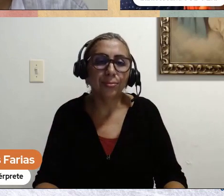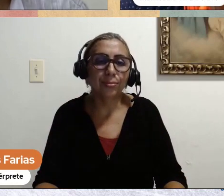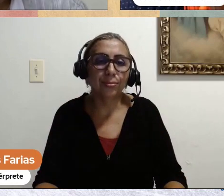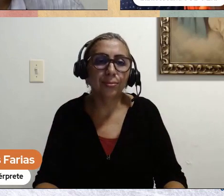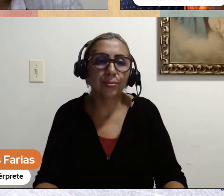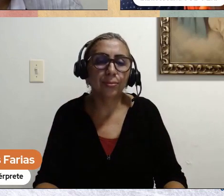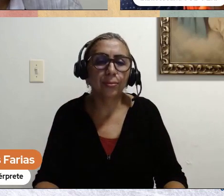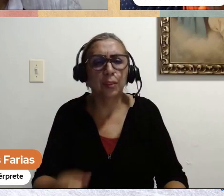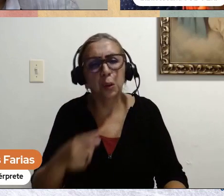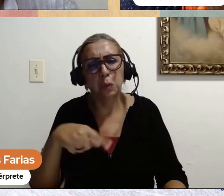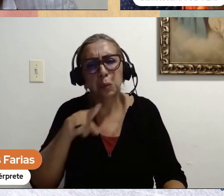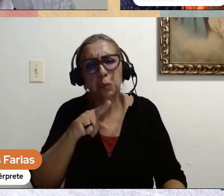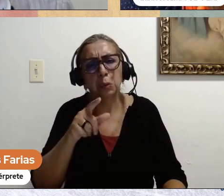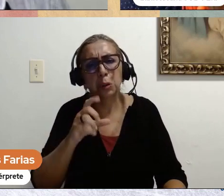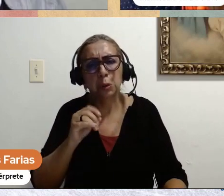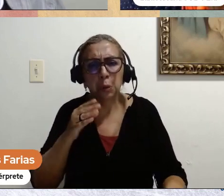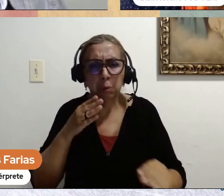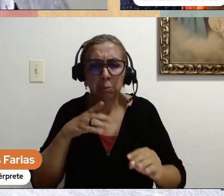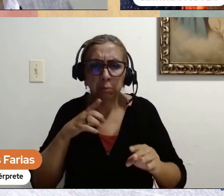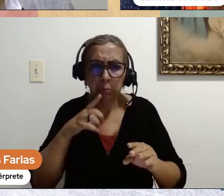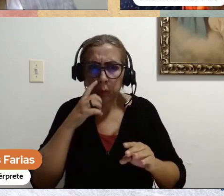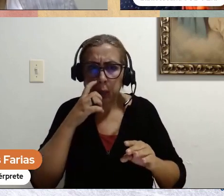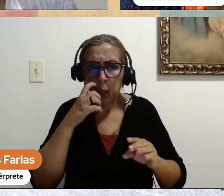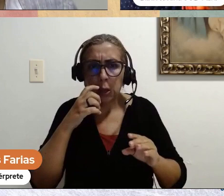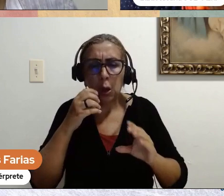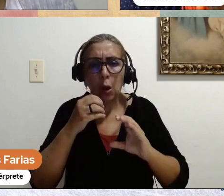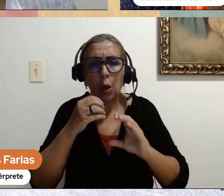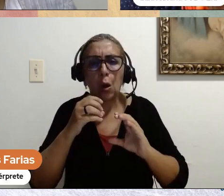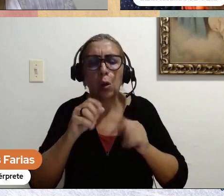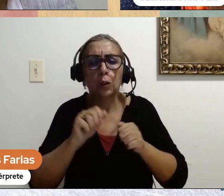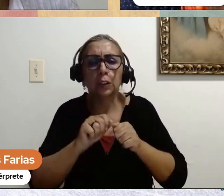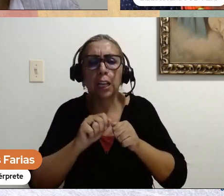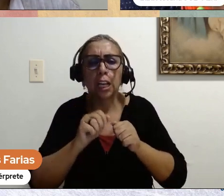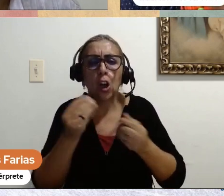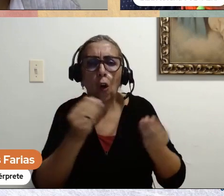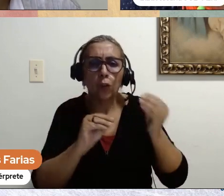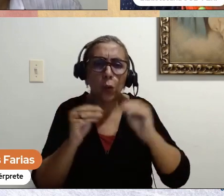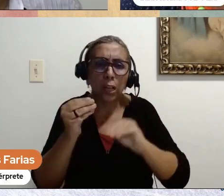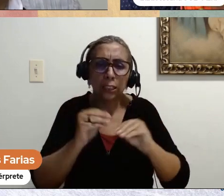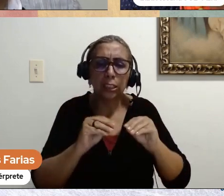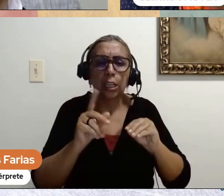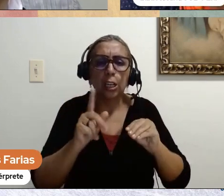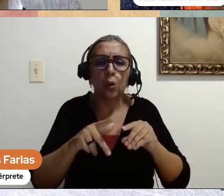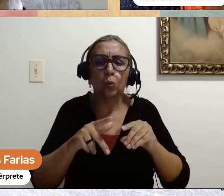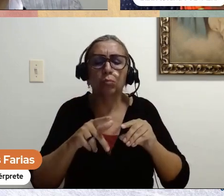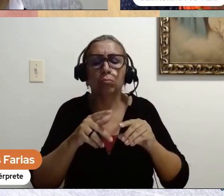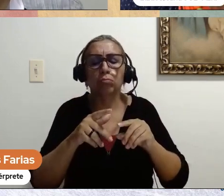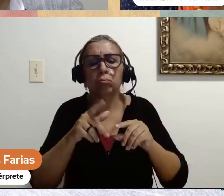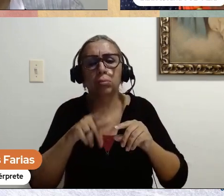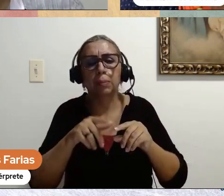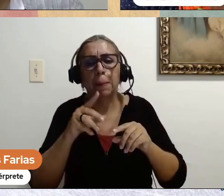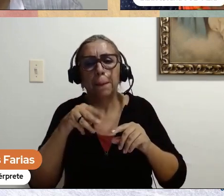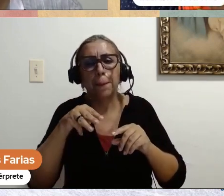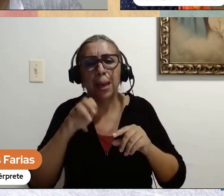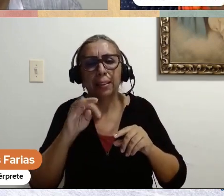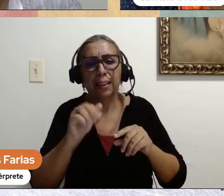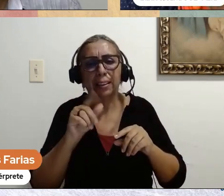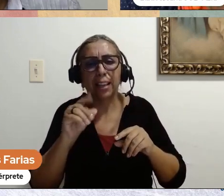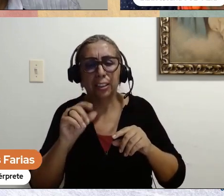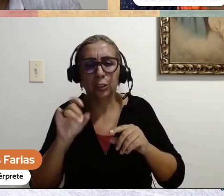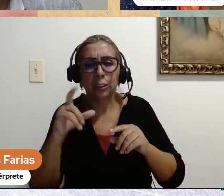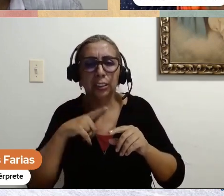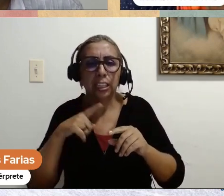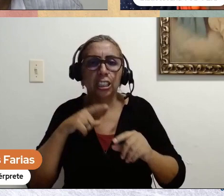Não sei se você atuou diretamente, né, na configuração assim, dos metadados. Você comentou o XML sim, e o padrão